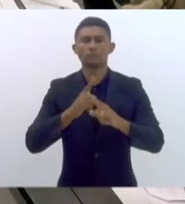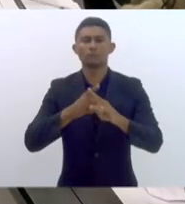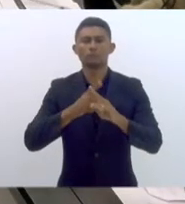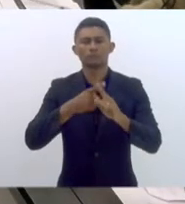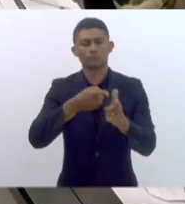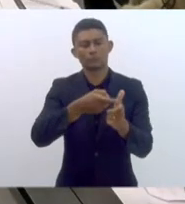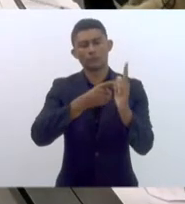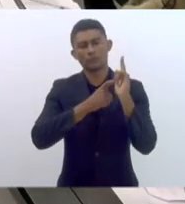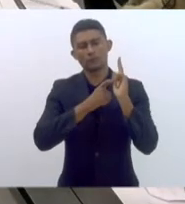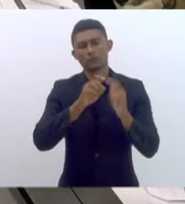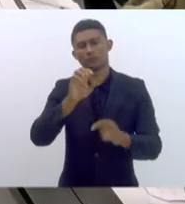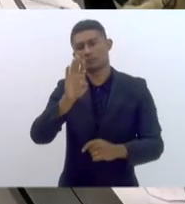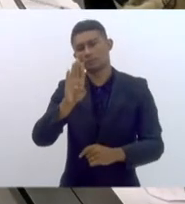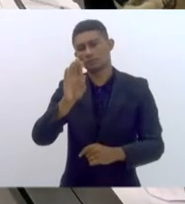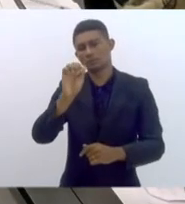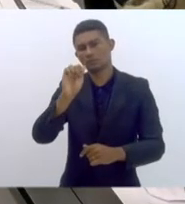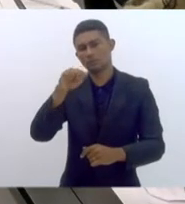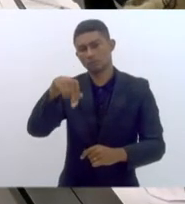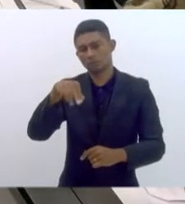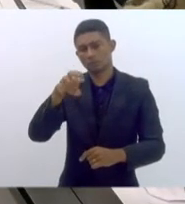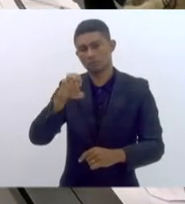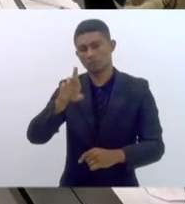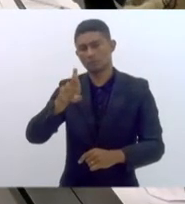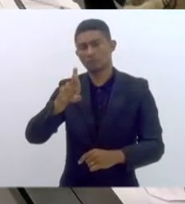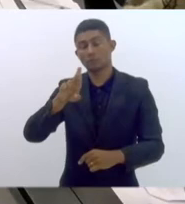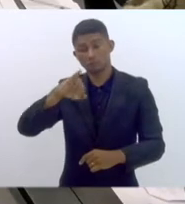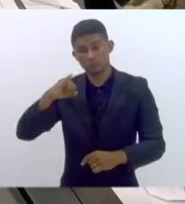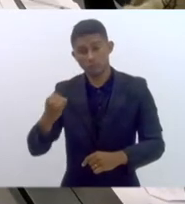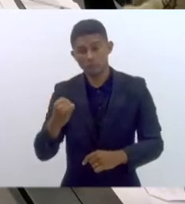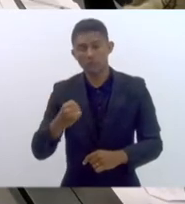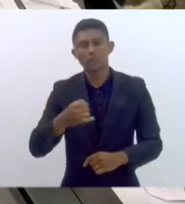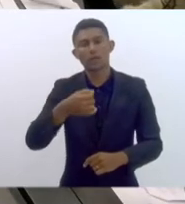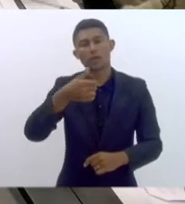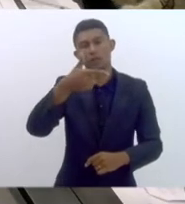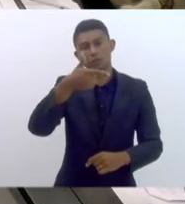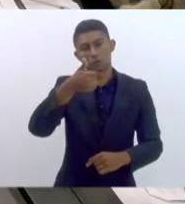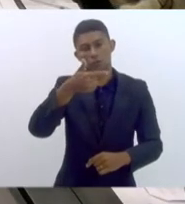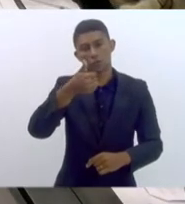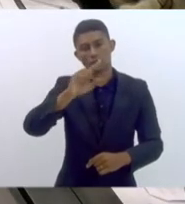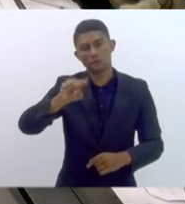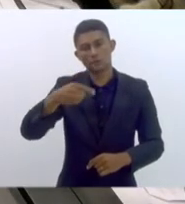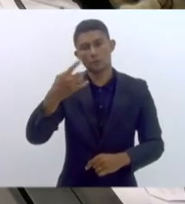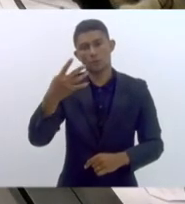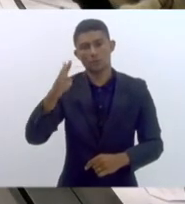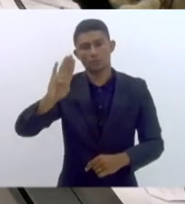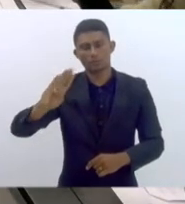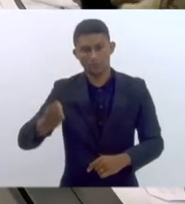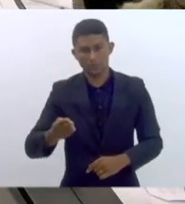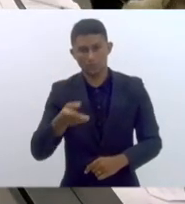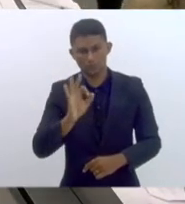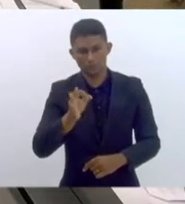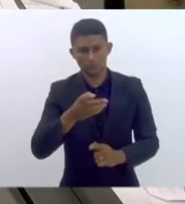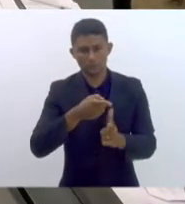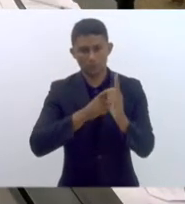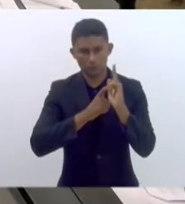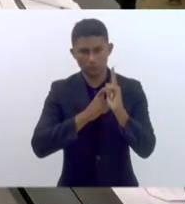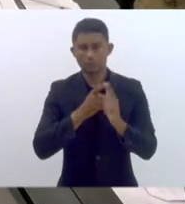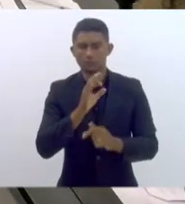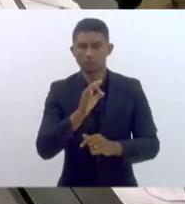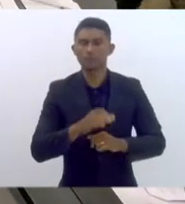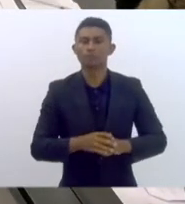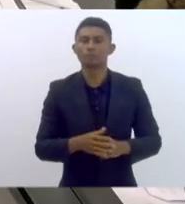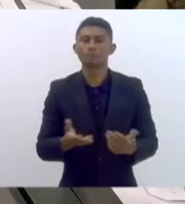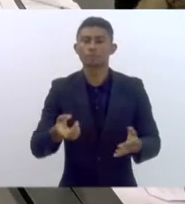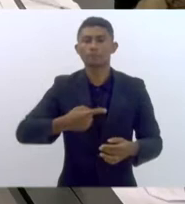do Bacen-Banerj é 12,4 bi. Né? Então, nós vamos pedir